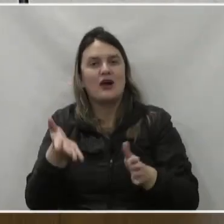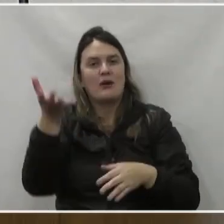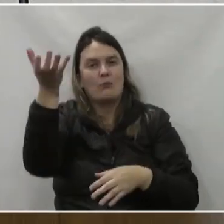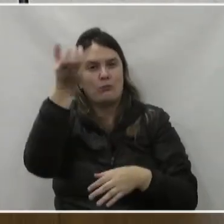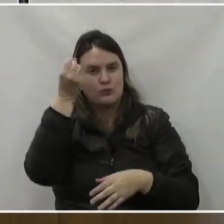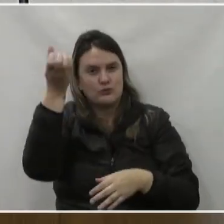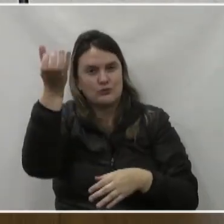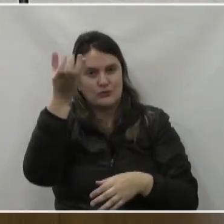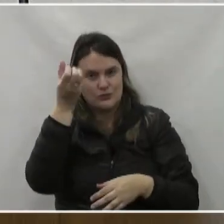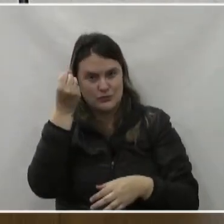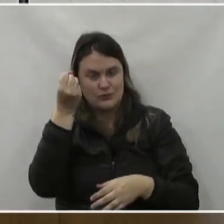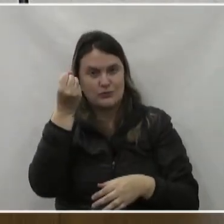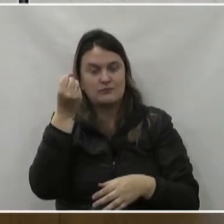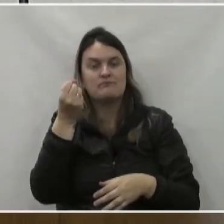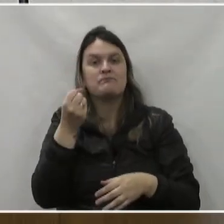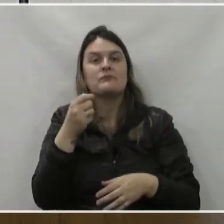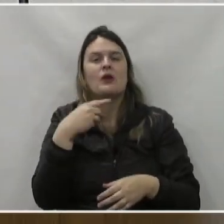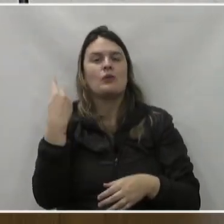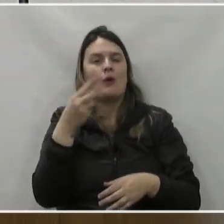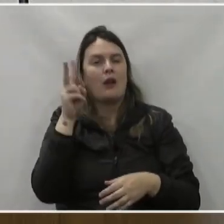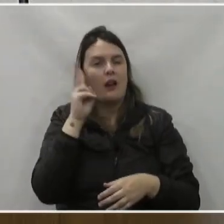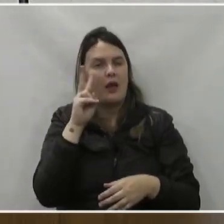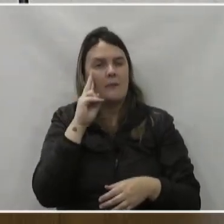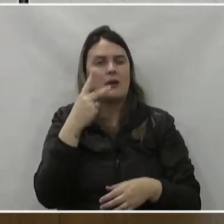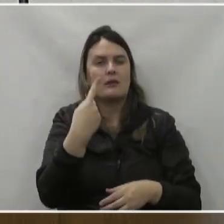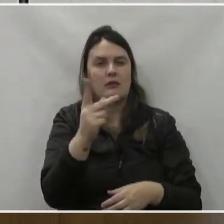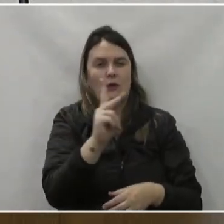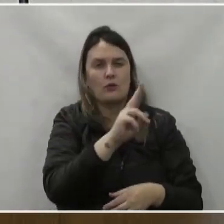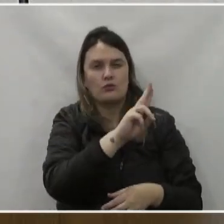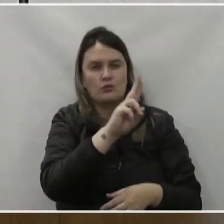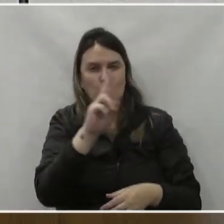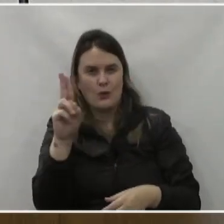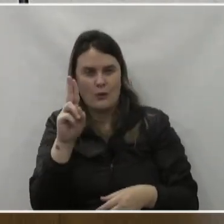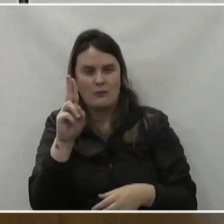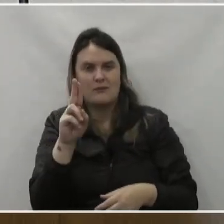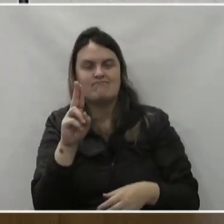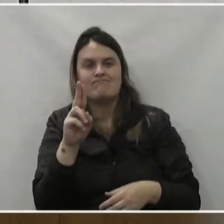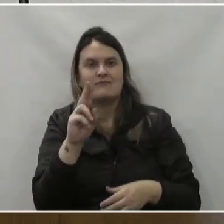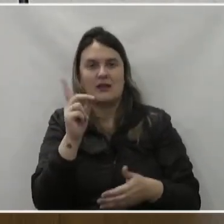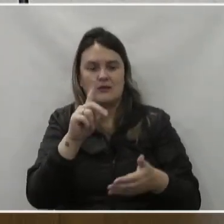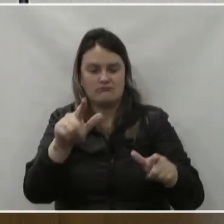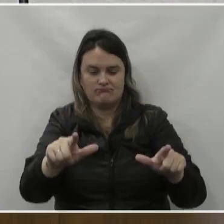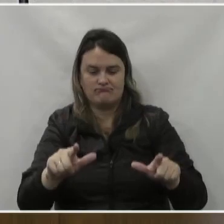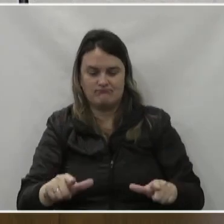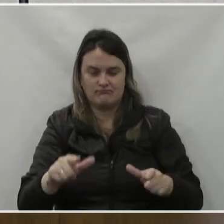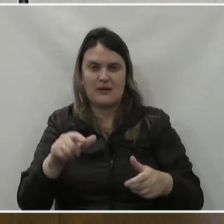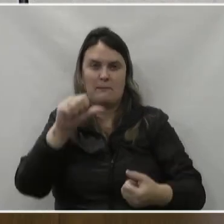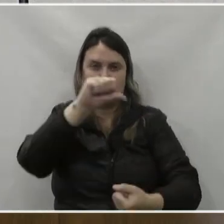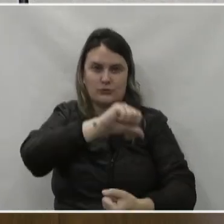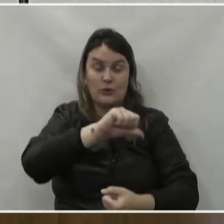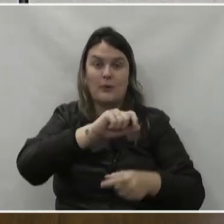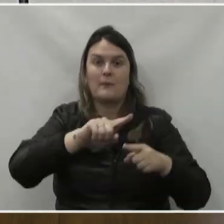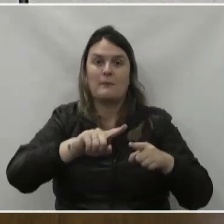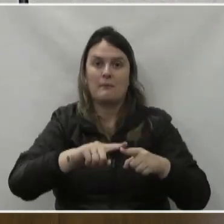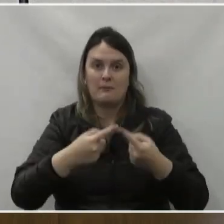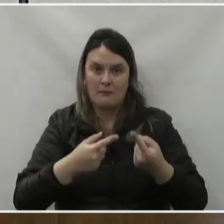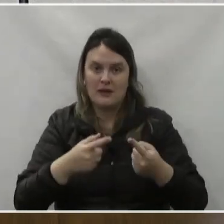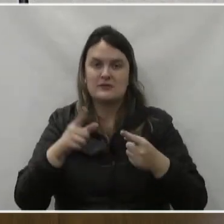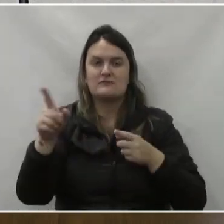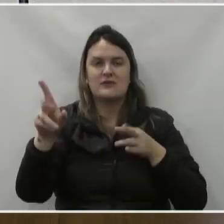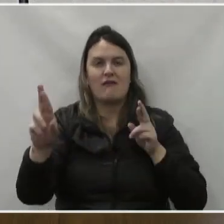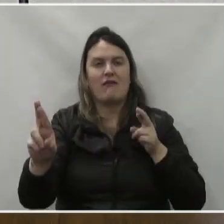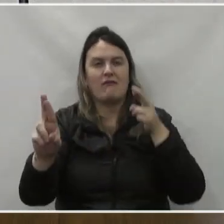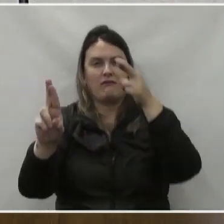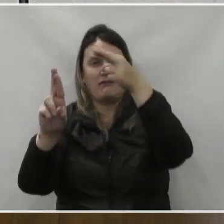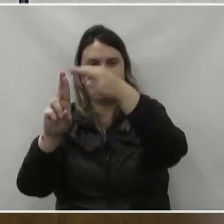de aula. E lembramos que seus nomes alterados, não em suas certidões de batismo, mas em suas